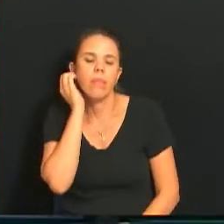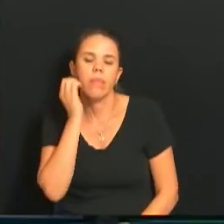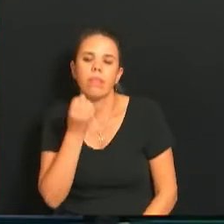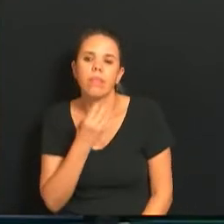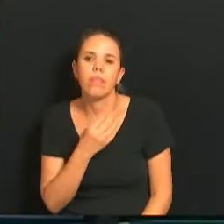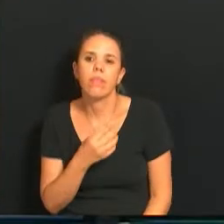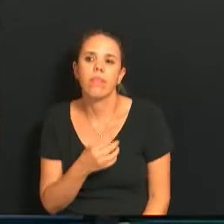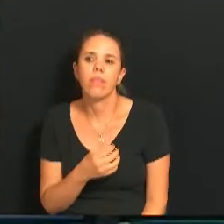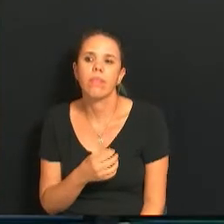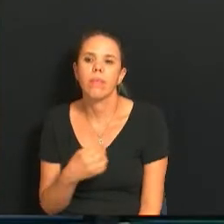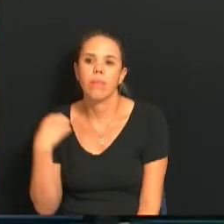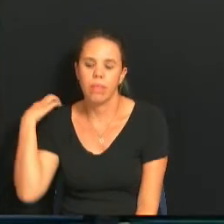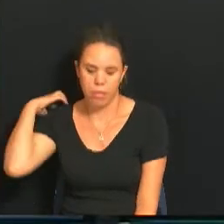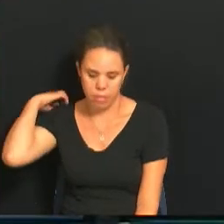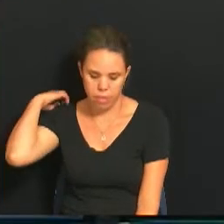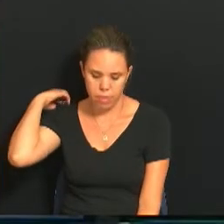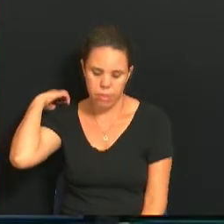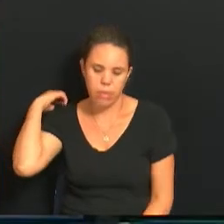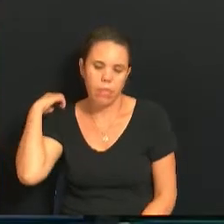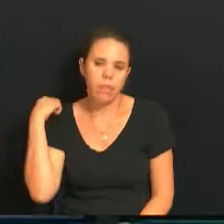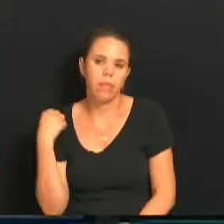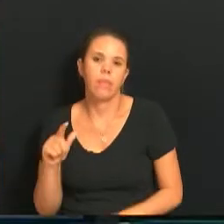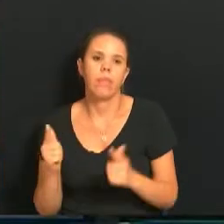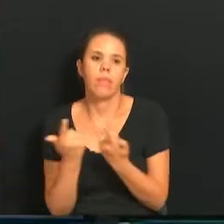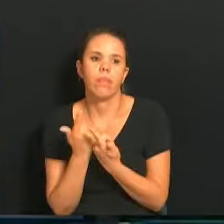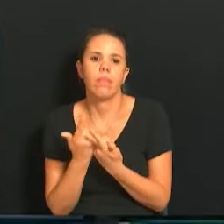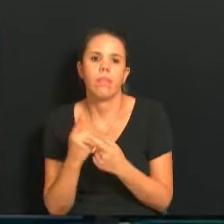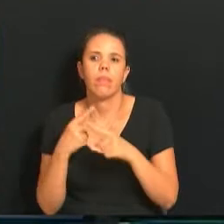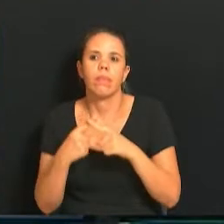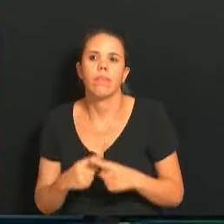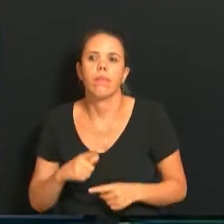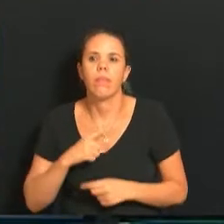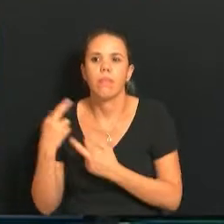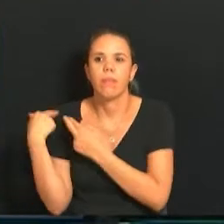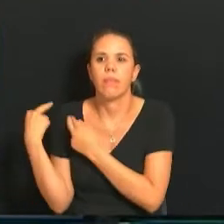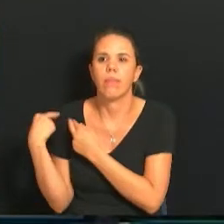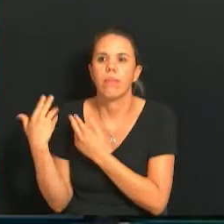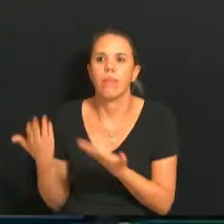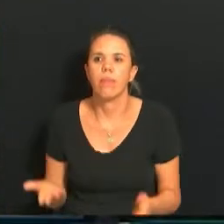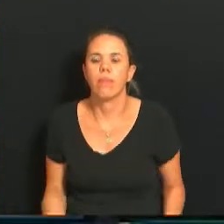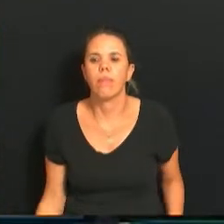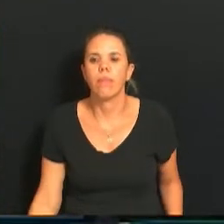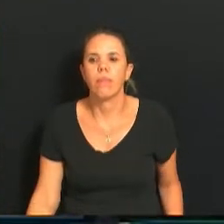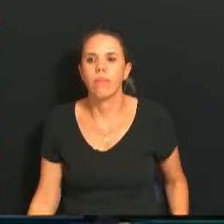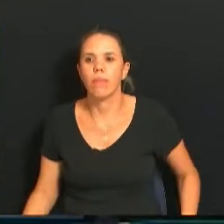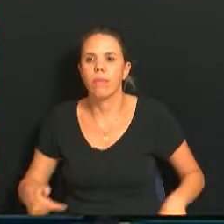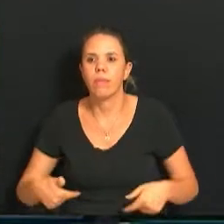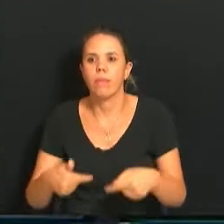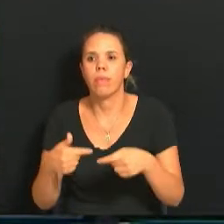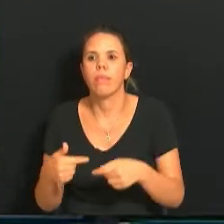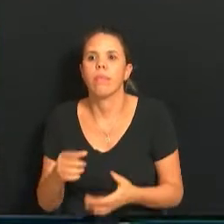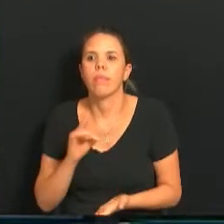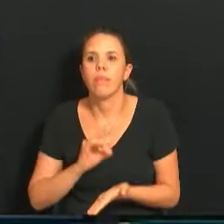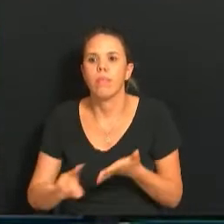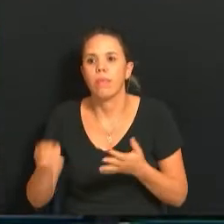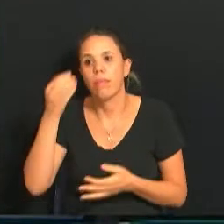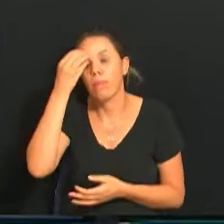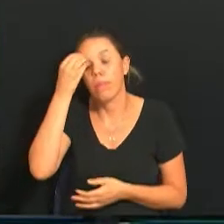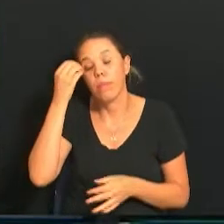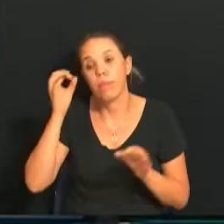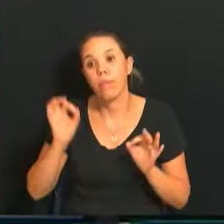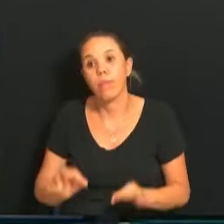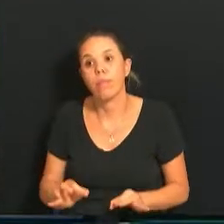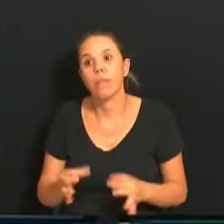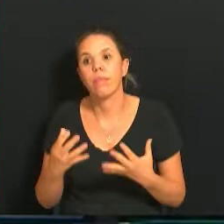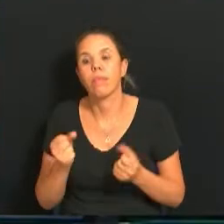tá consciente do grande jogo que tem, a grande responsabilidade que tem de enfrentar um grande adversário, né? Mas pode ter certeza que nós vamos